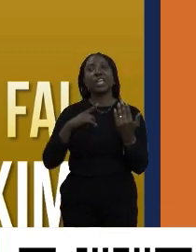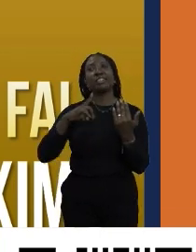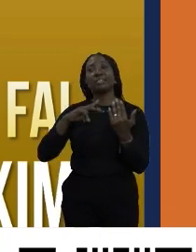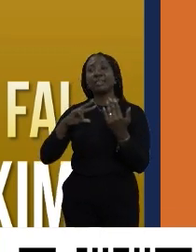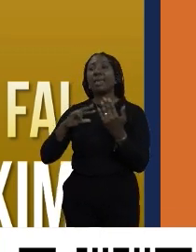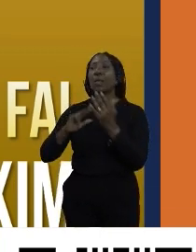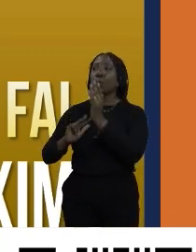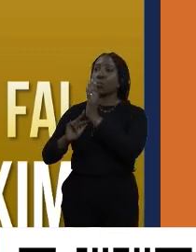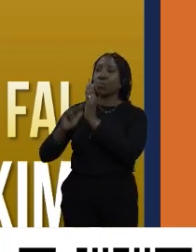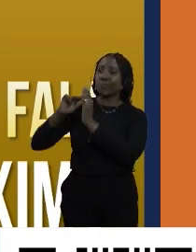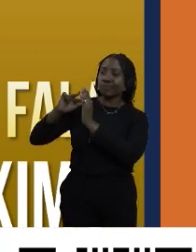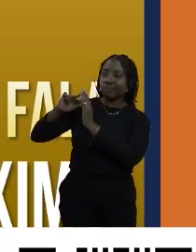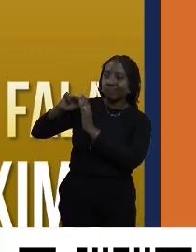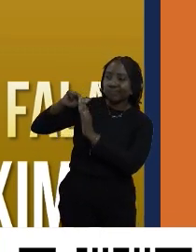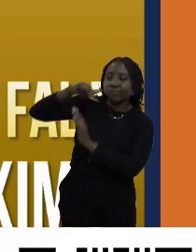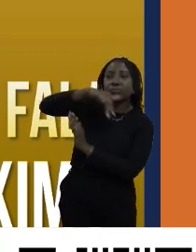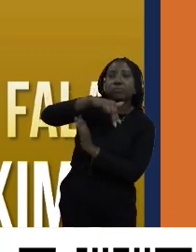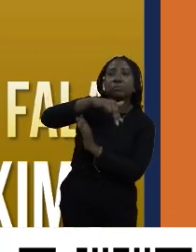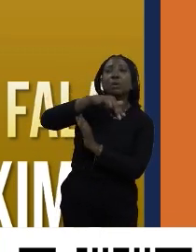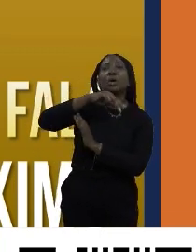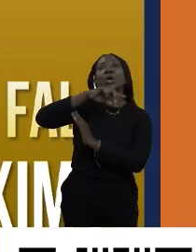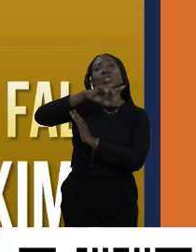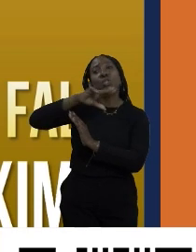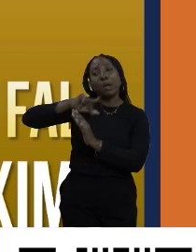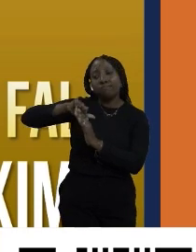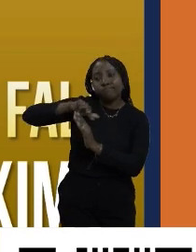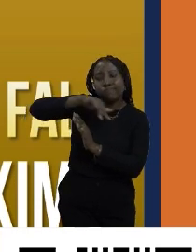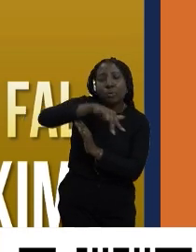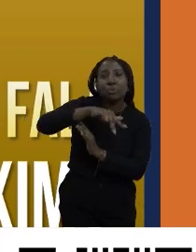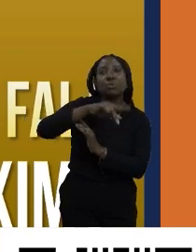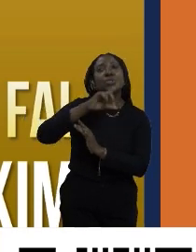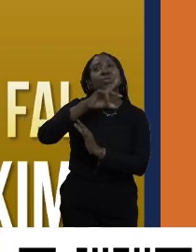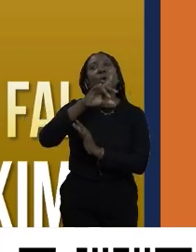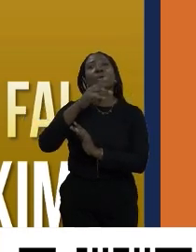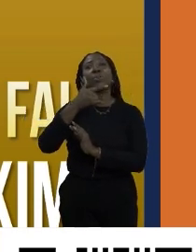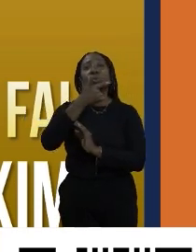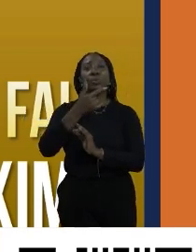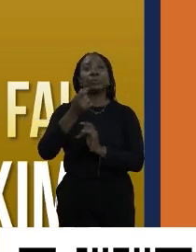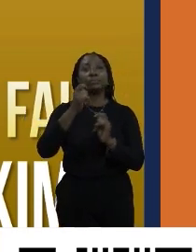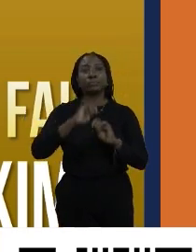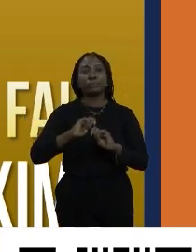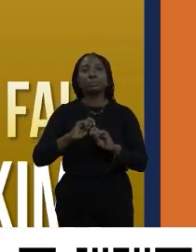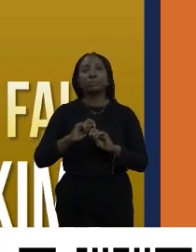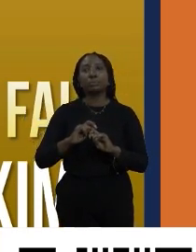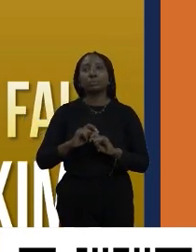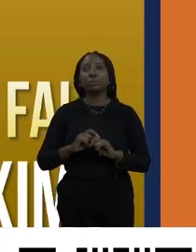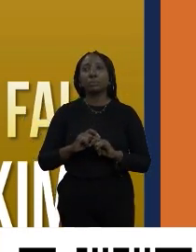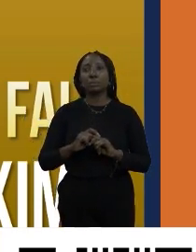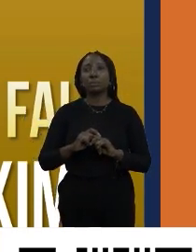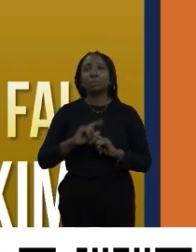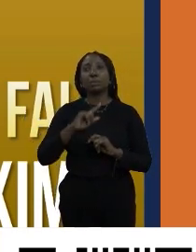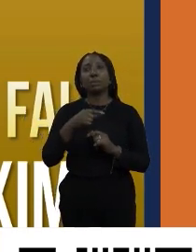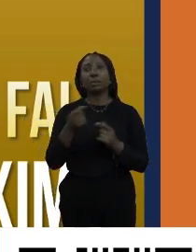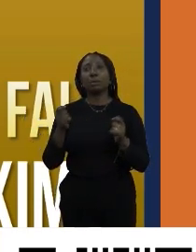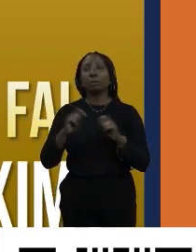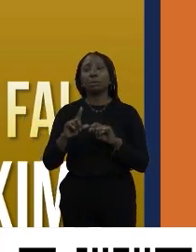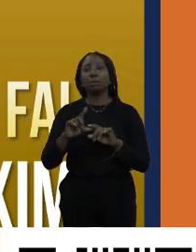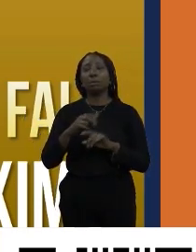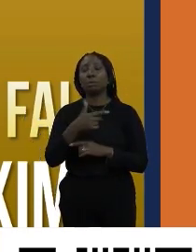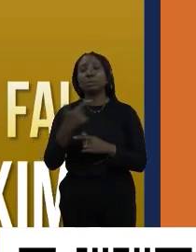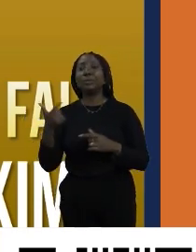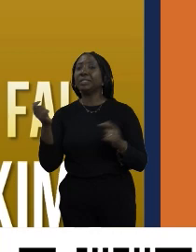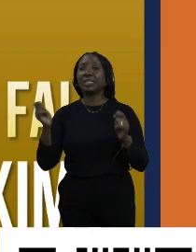lá 2 metros de altura, ah, você só pode saltar 2 metros. Quem fala isso para a gente? Normalmente são outras pessoas, não somos